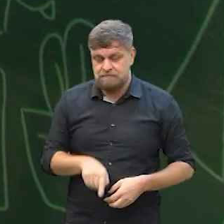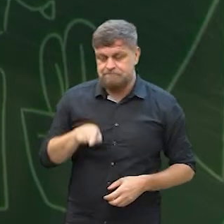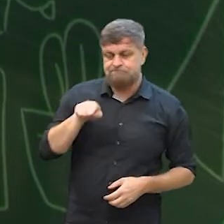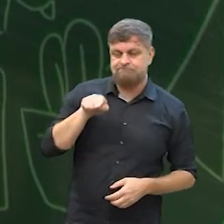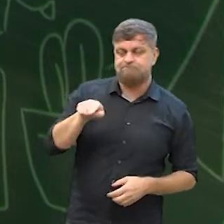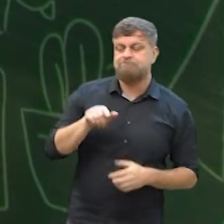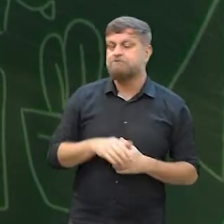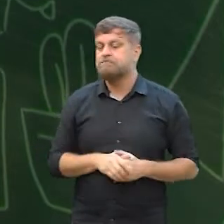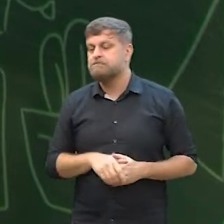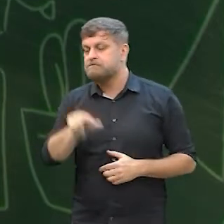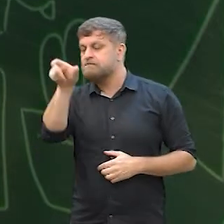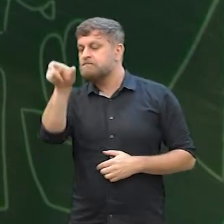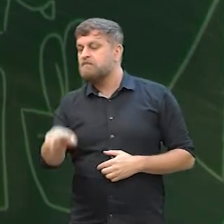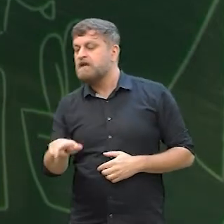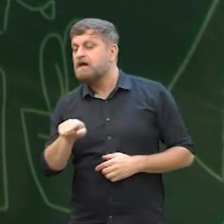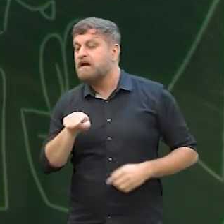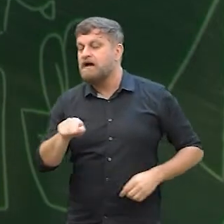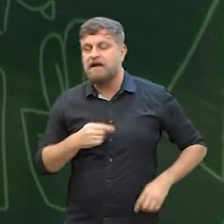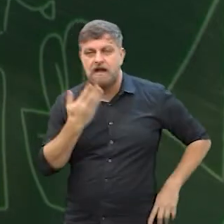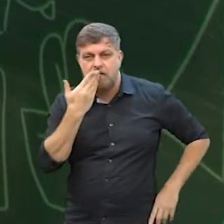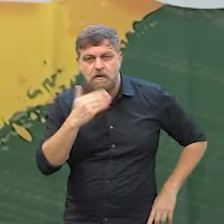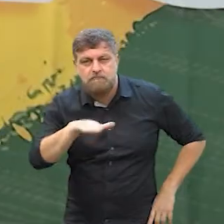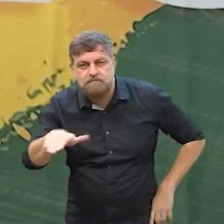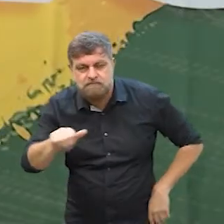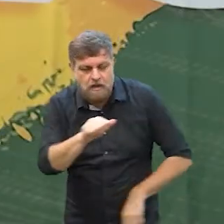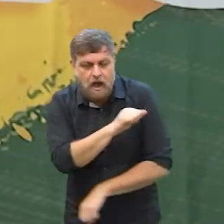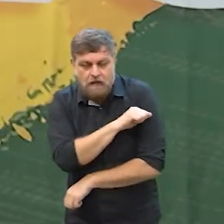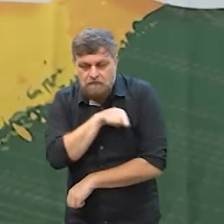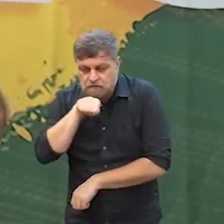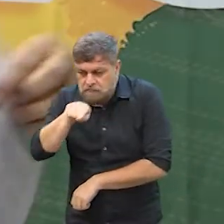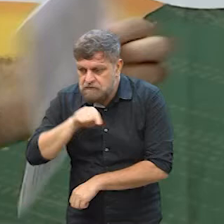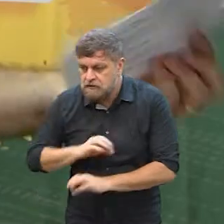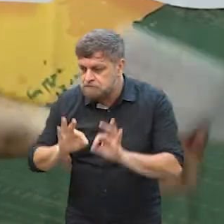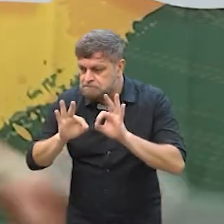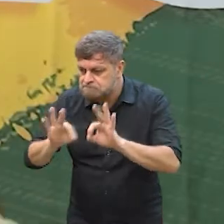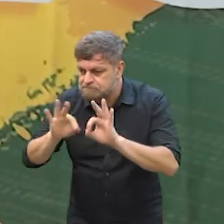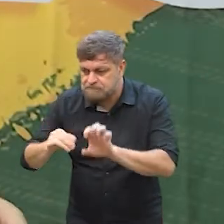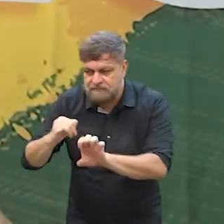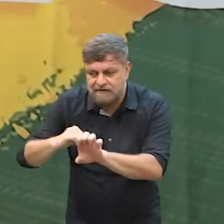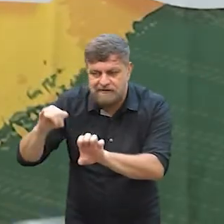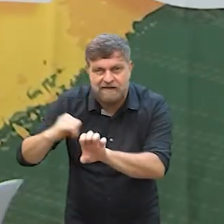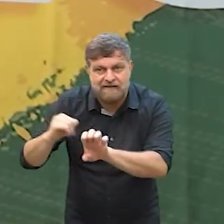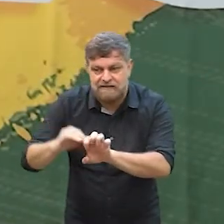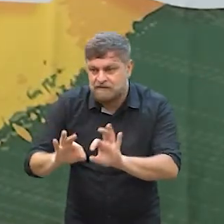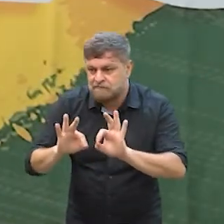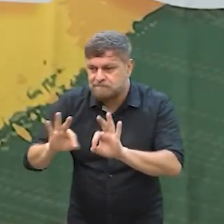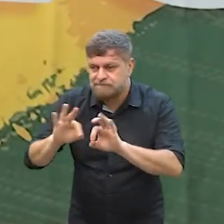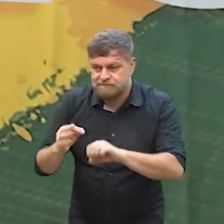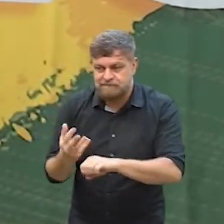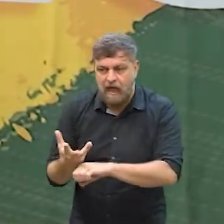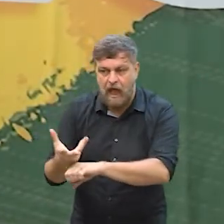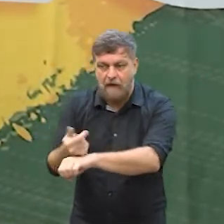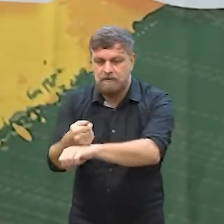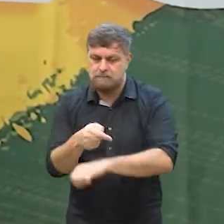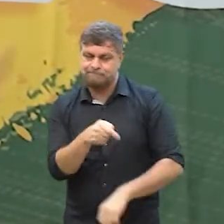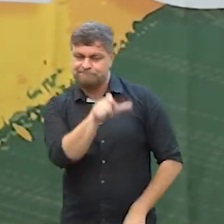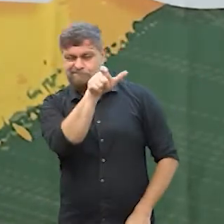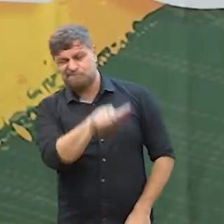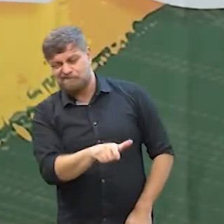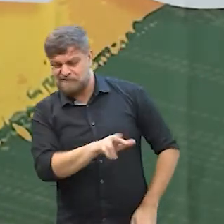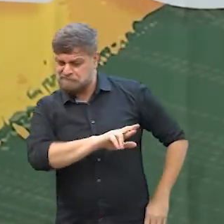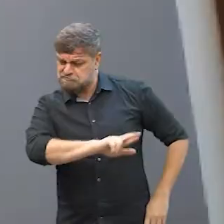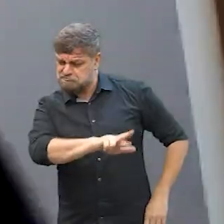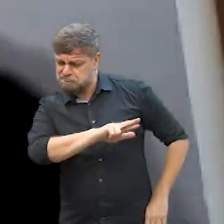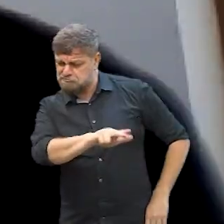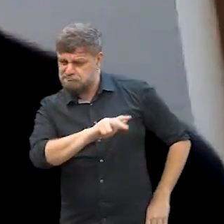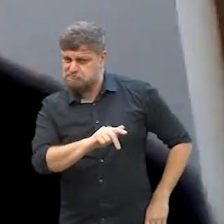repente, o Marcelinho acho que leva jeito para empreendedorismo, o fulano